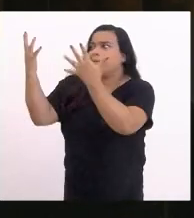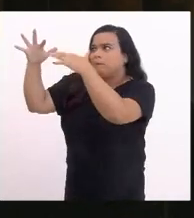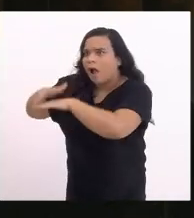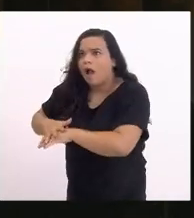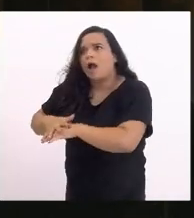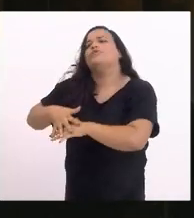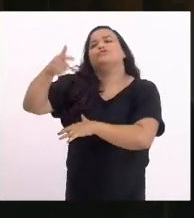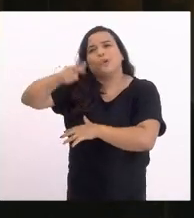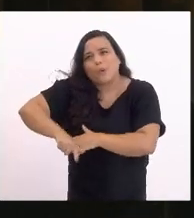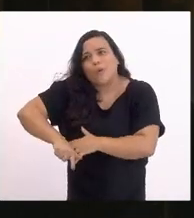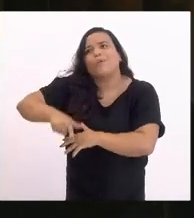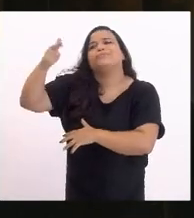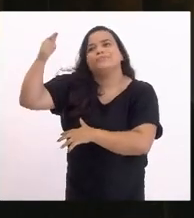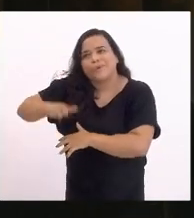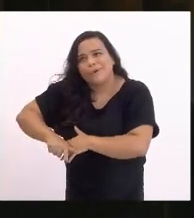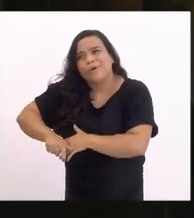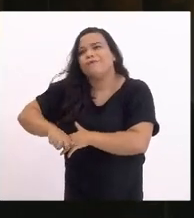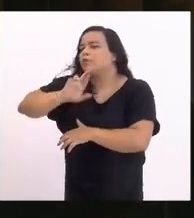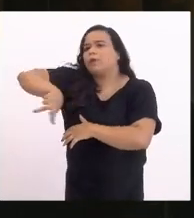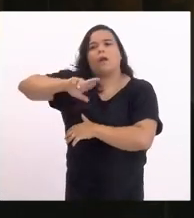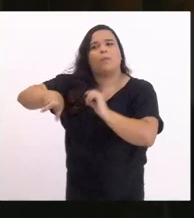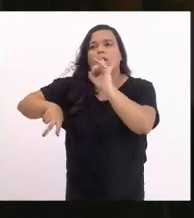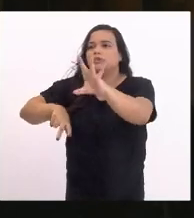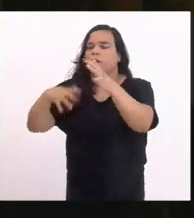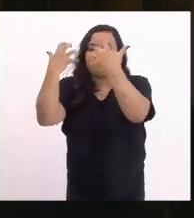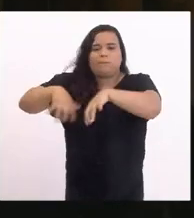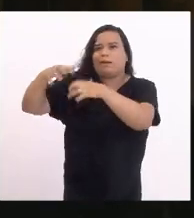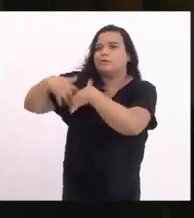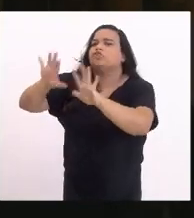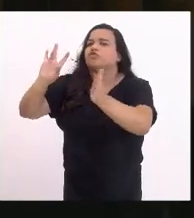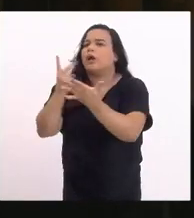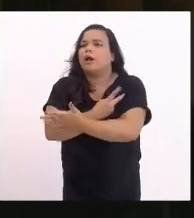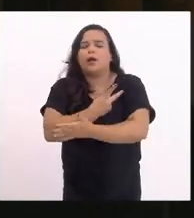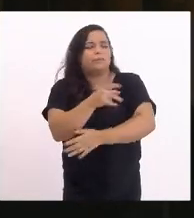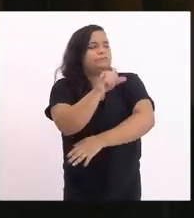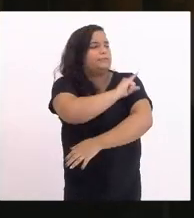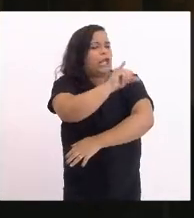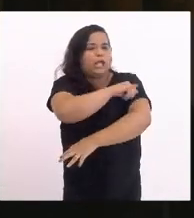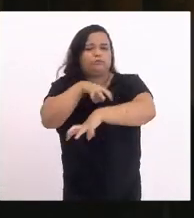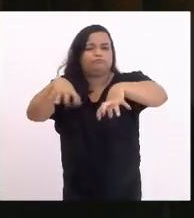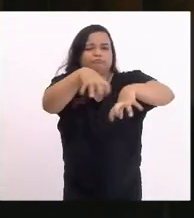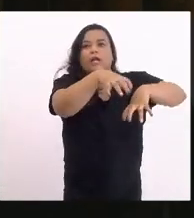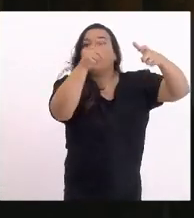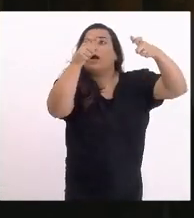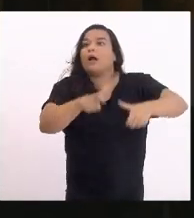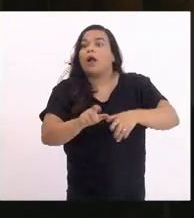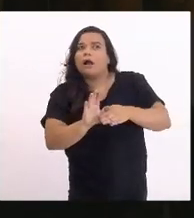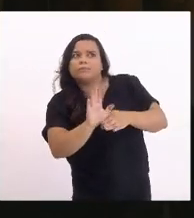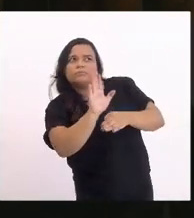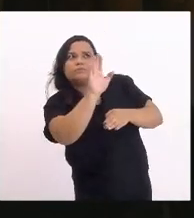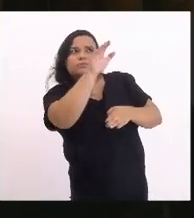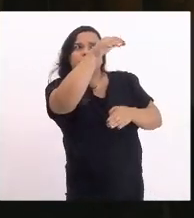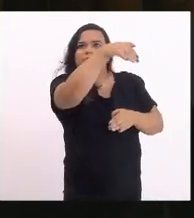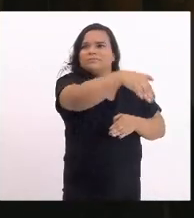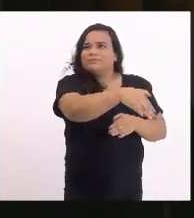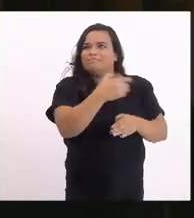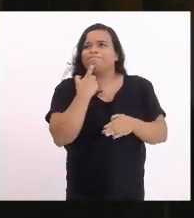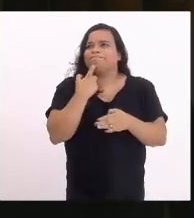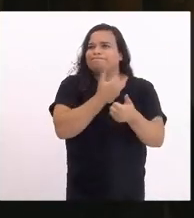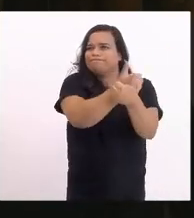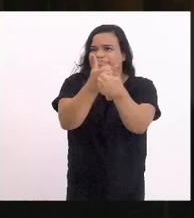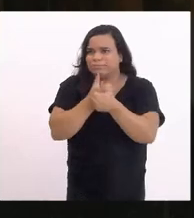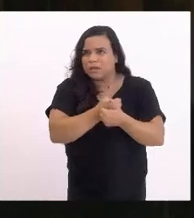outros episódios, não apenas em Petrópolis, como no Rio de Janeiro, etc., onde tem montanhas, nós